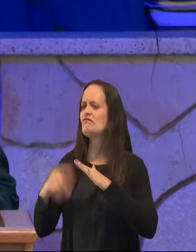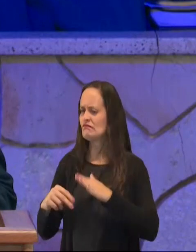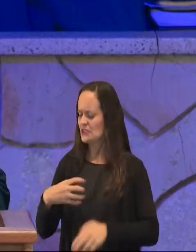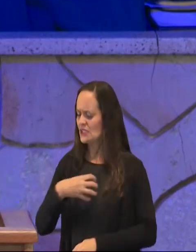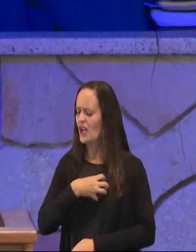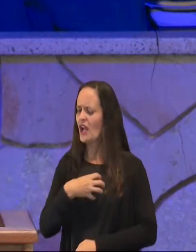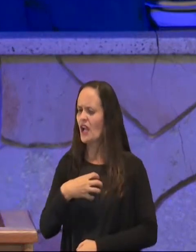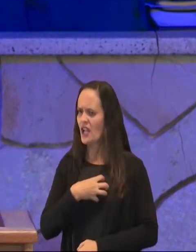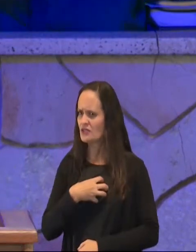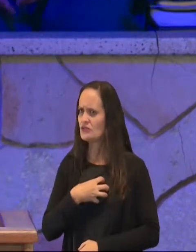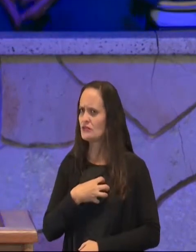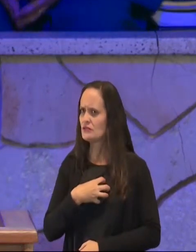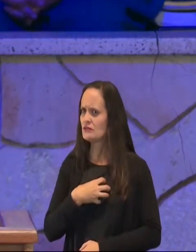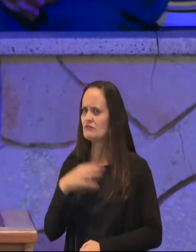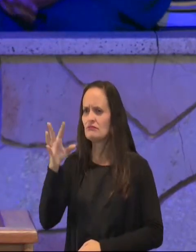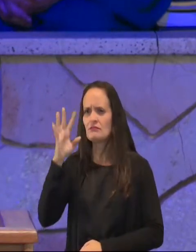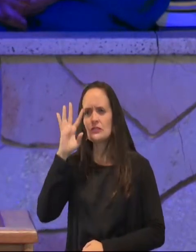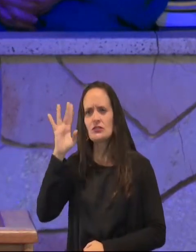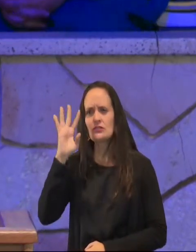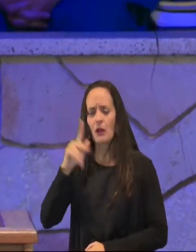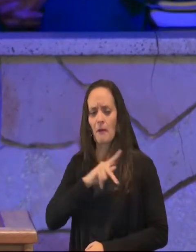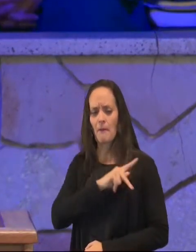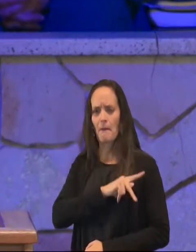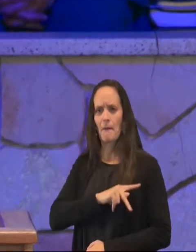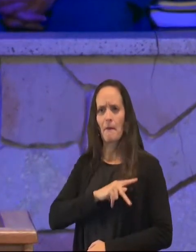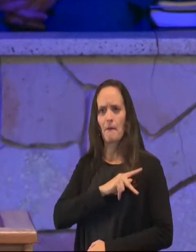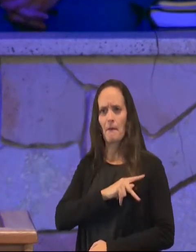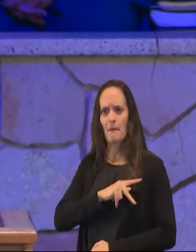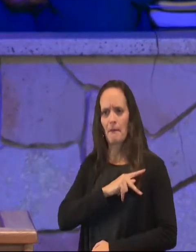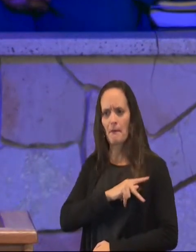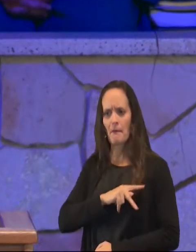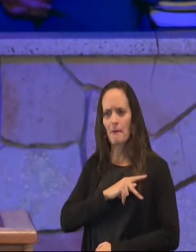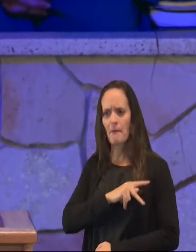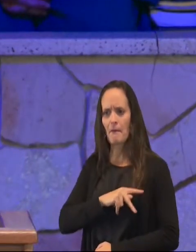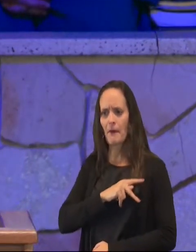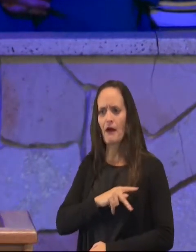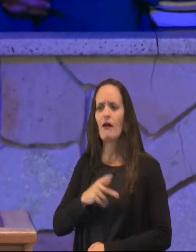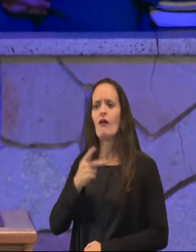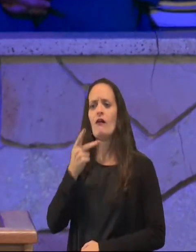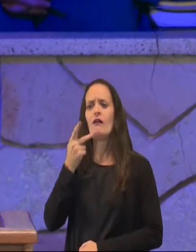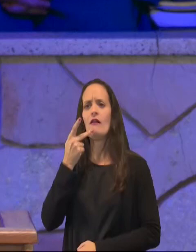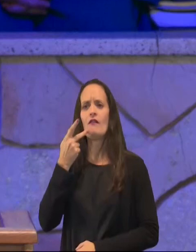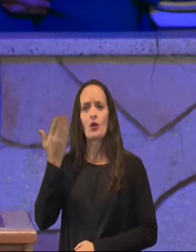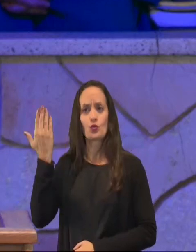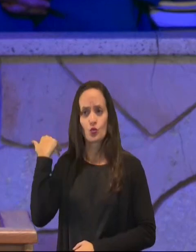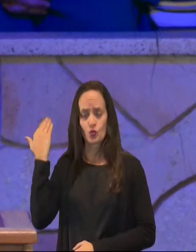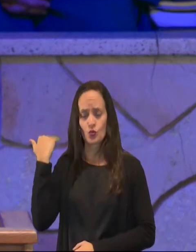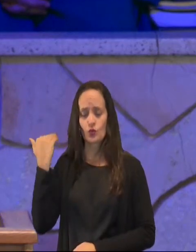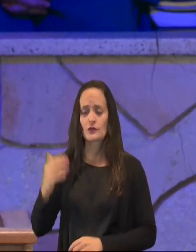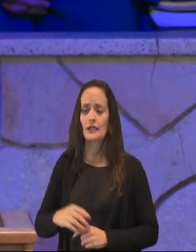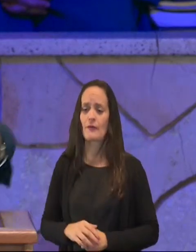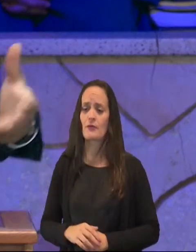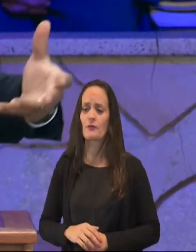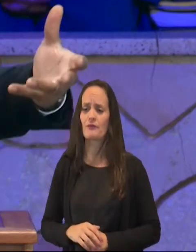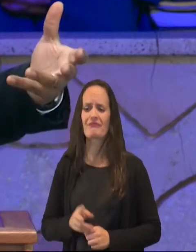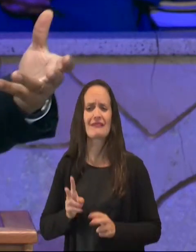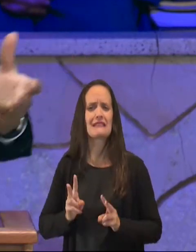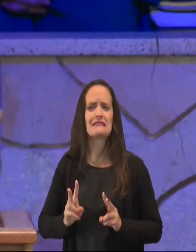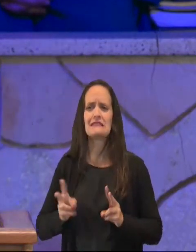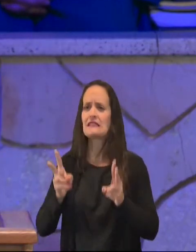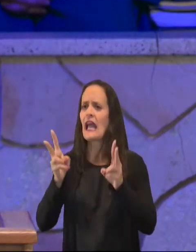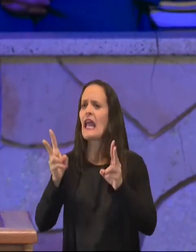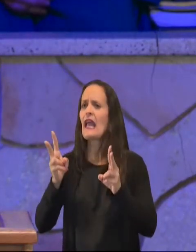vezes o apóstolo Paulo é aquela figura impoluta que chegava nos grandes centros do Império Romano e estava sempre muito